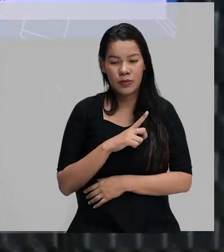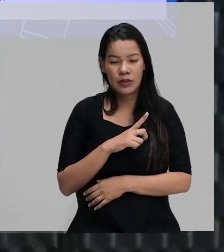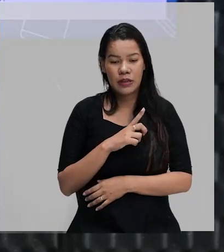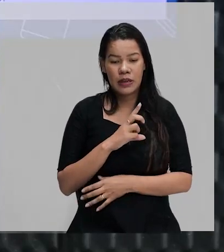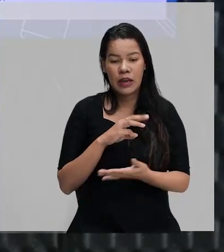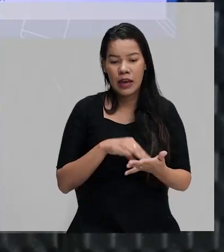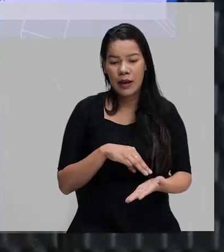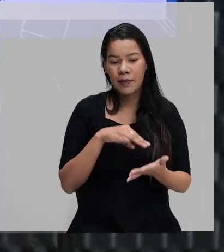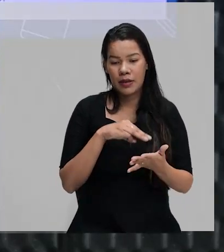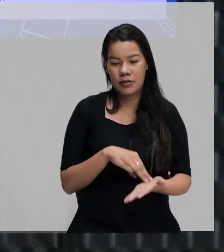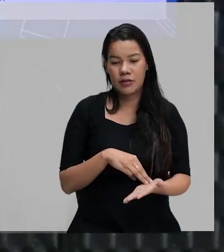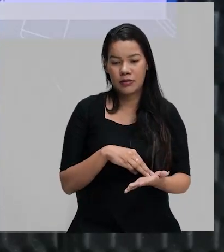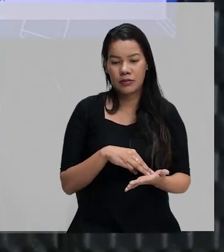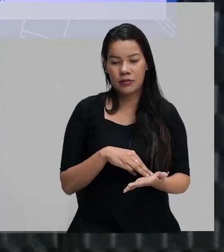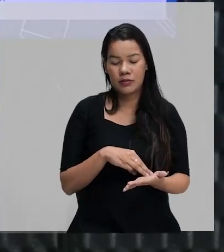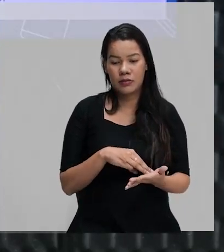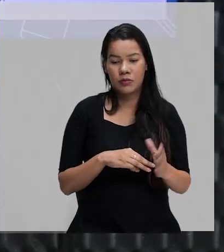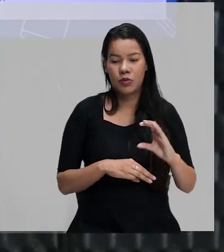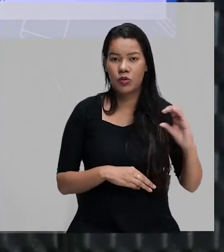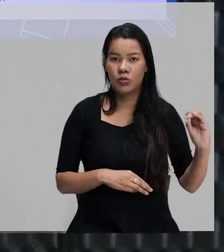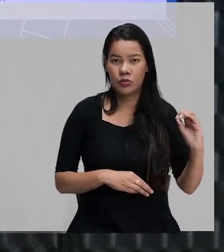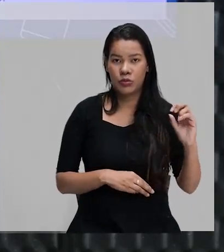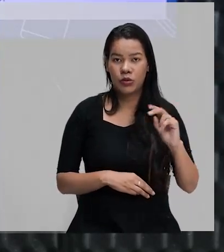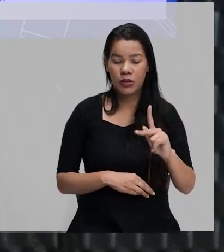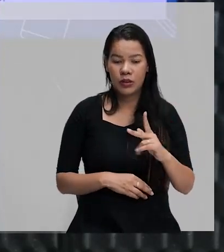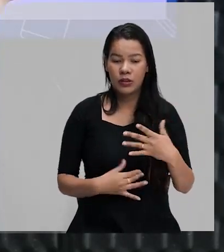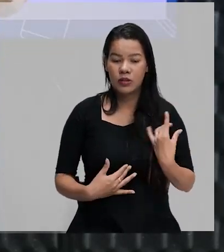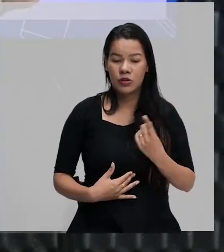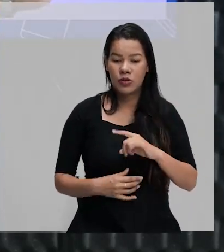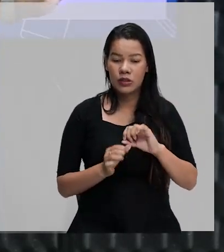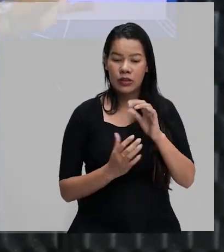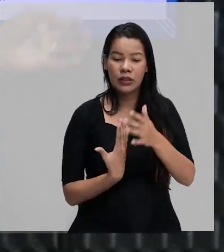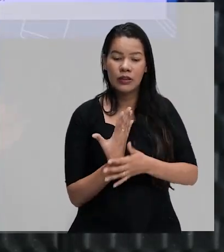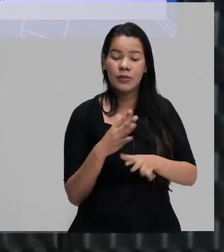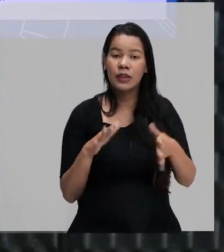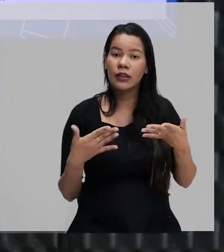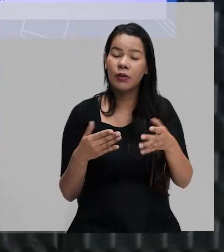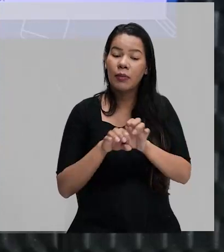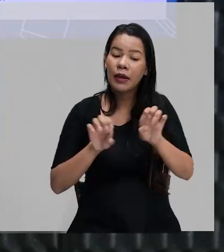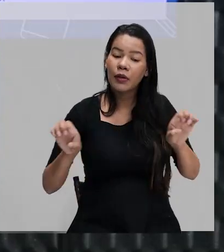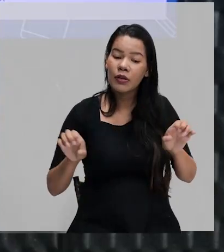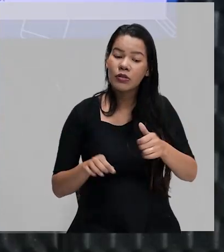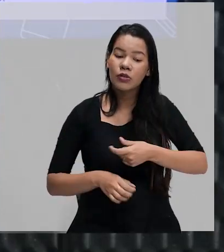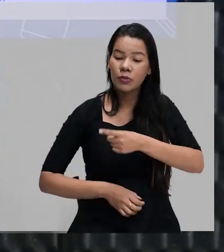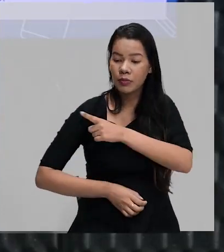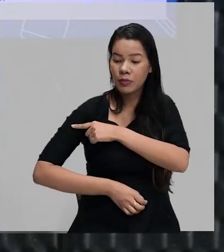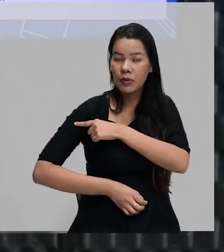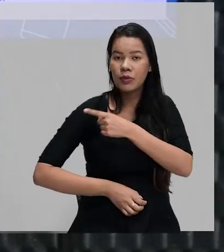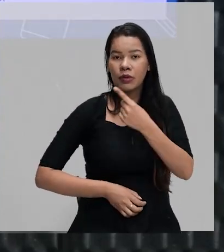do monóxido de carbono. Tudo bem? Estamos montando aqui uma equação do primeiro grau.